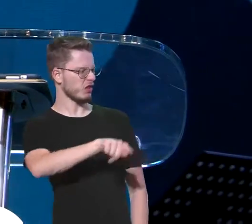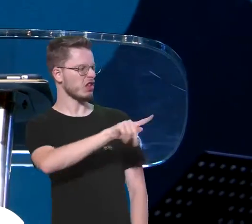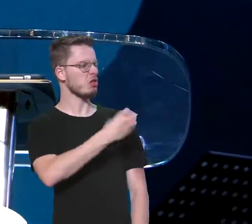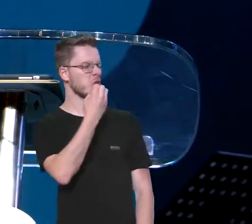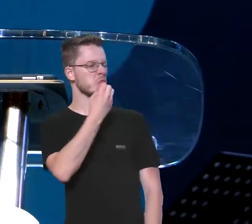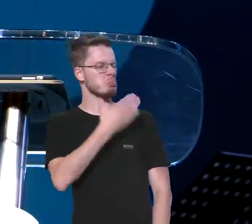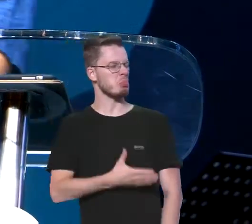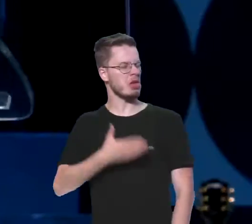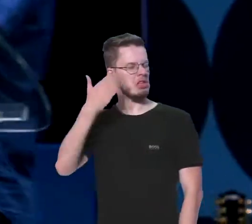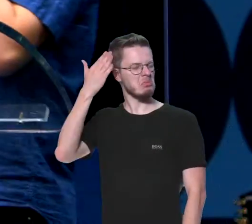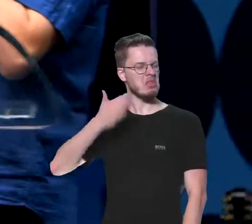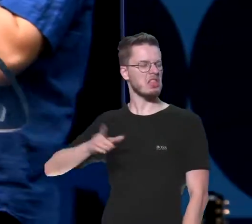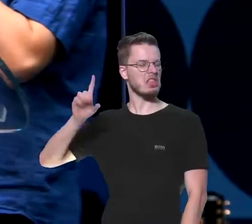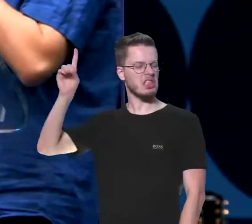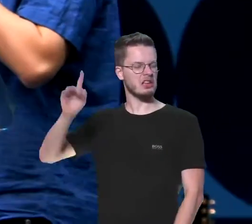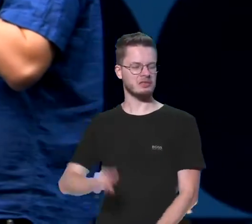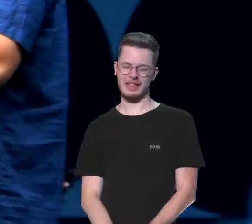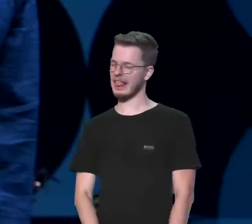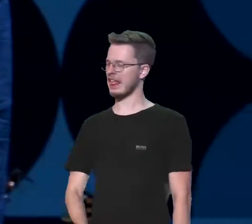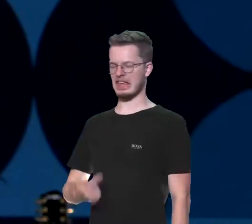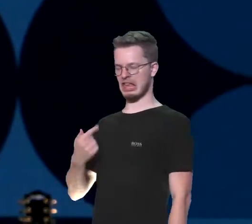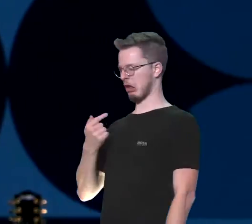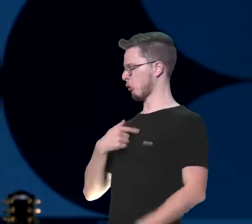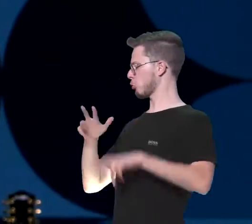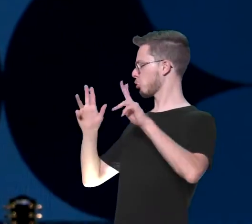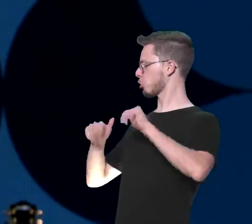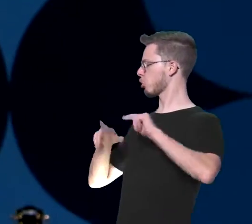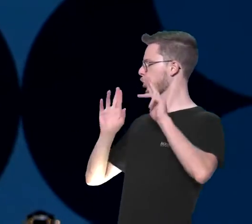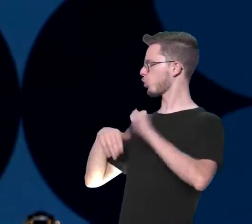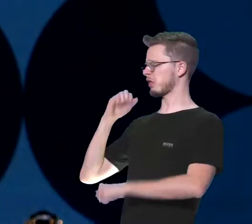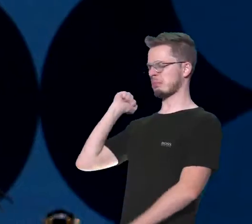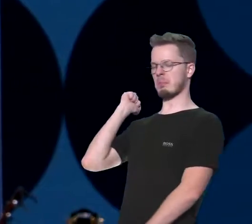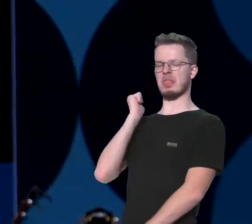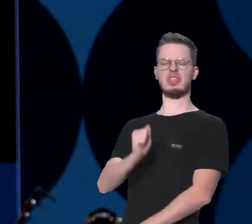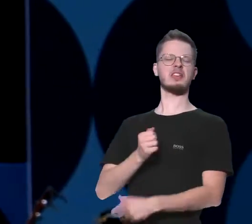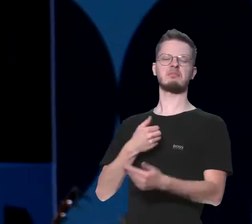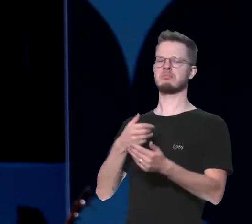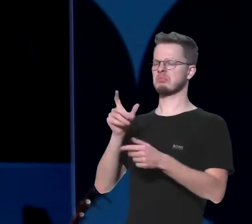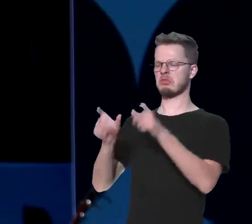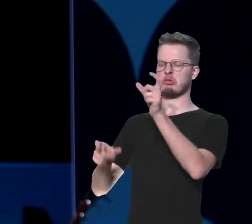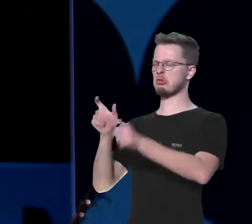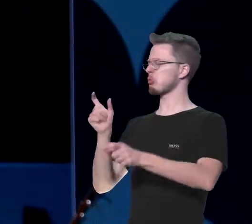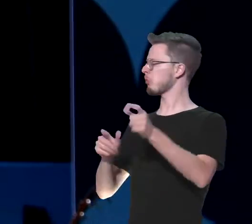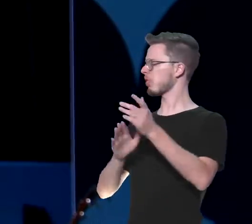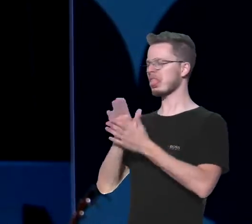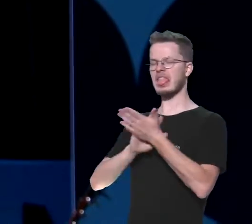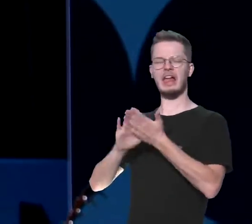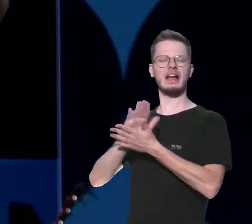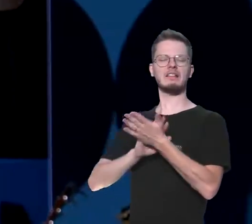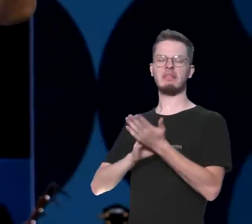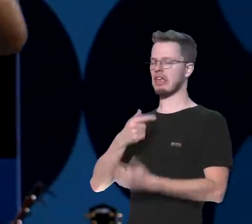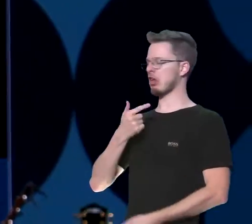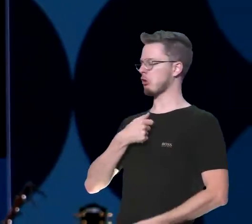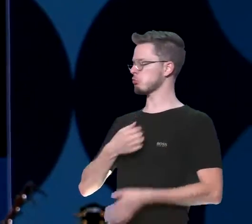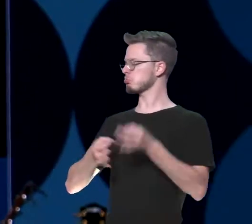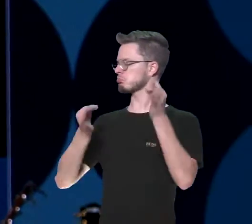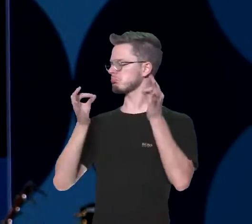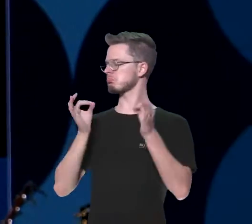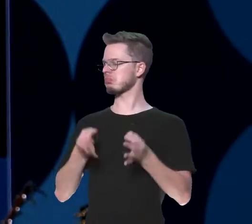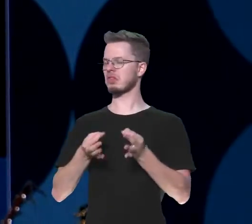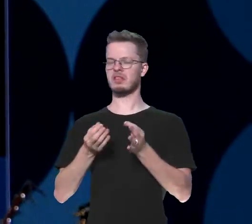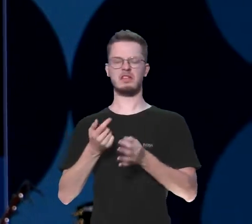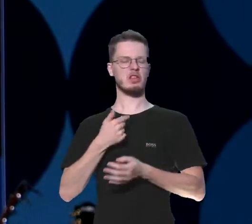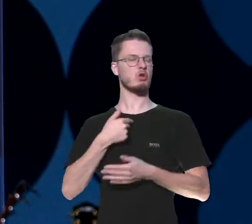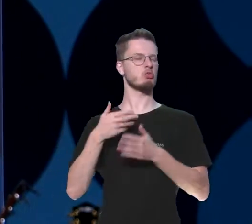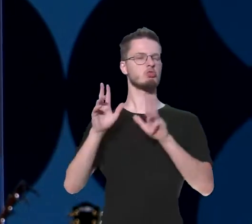Deus, dizendo, eu não matei ninguém, eu diante do tribunal dos homens estou tranquilo, eu não matei ninguém, eu nunca